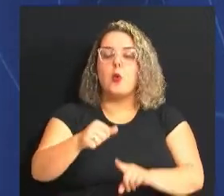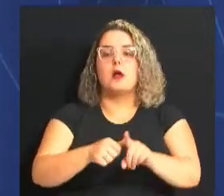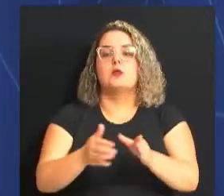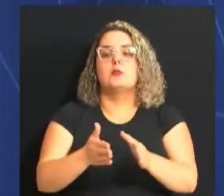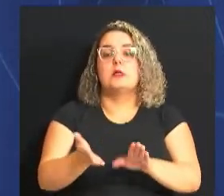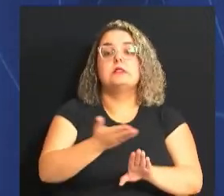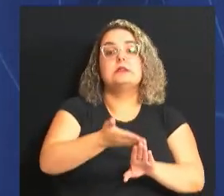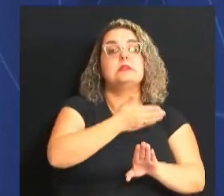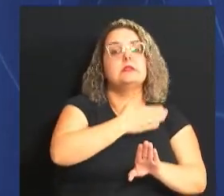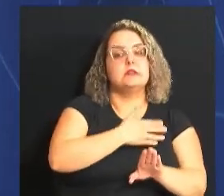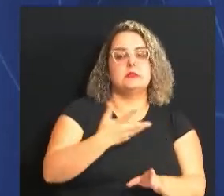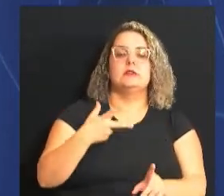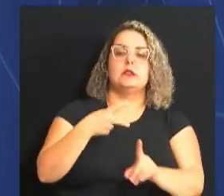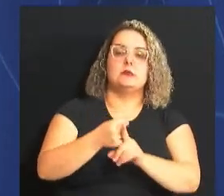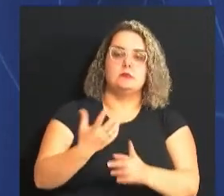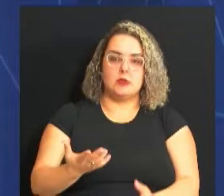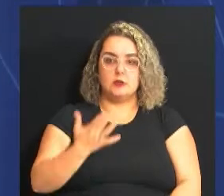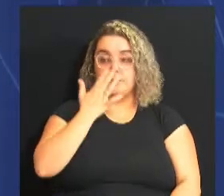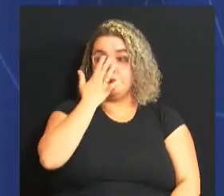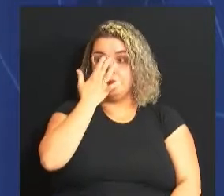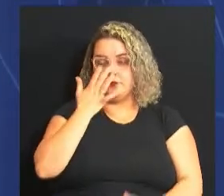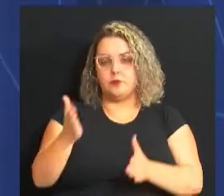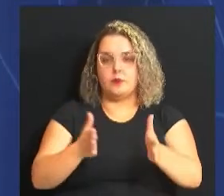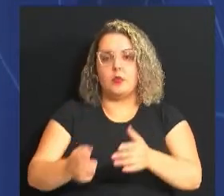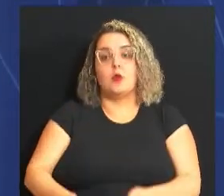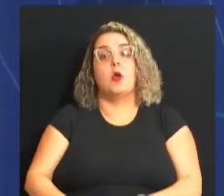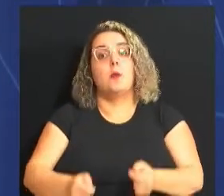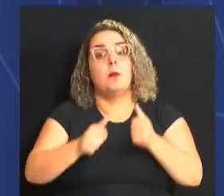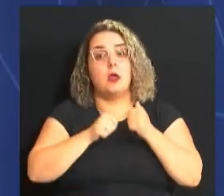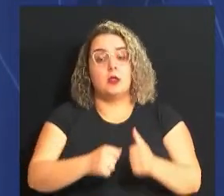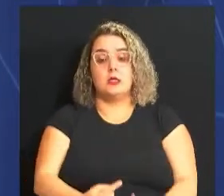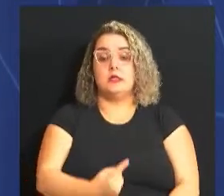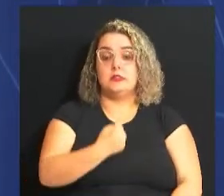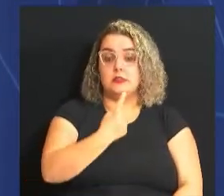4 meses. Essa medida vai beneficiar